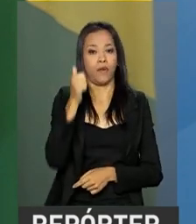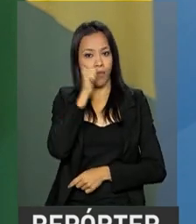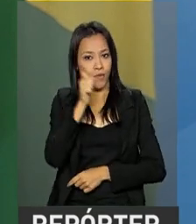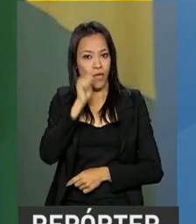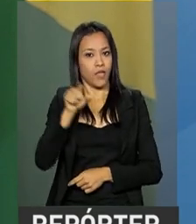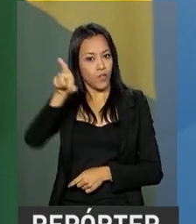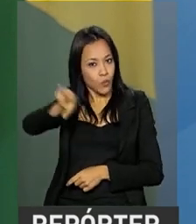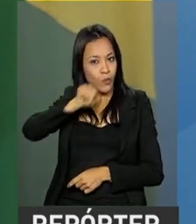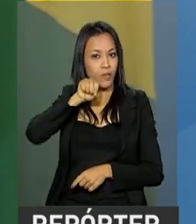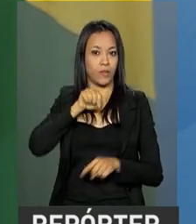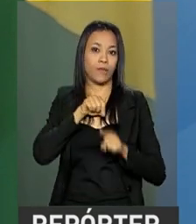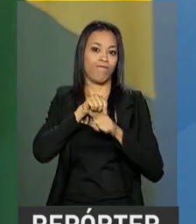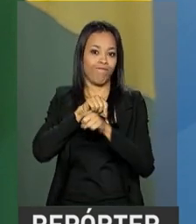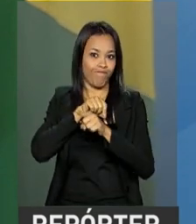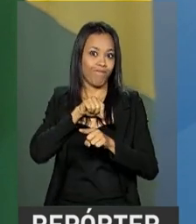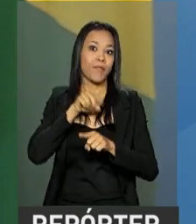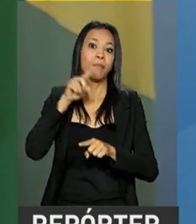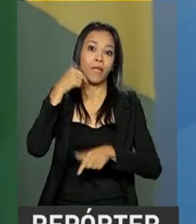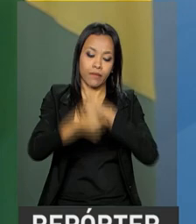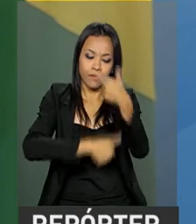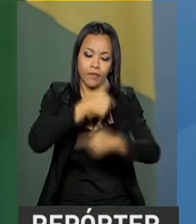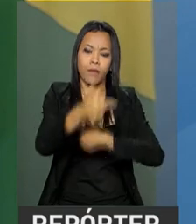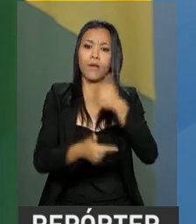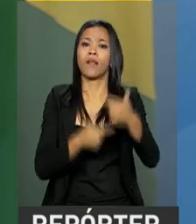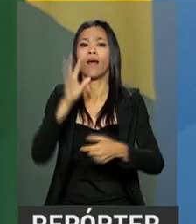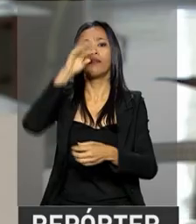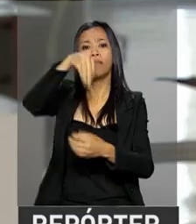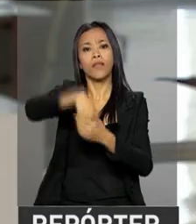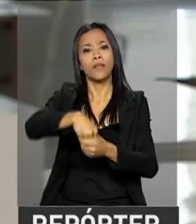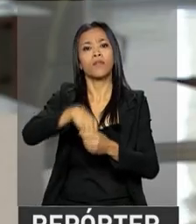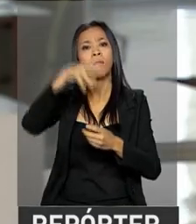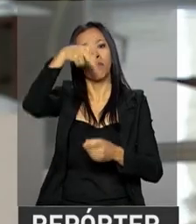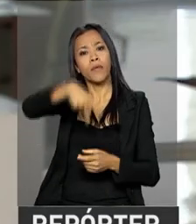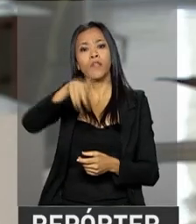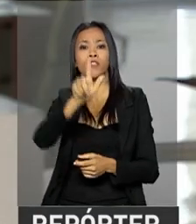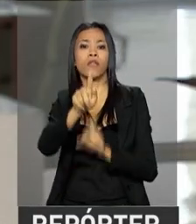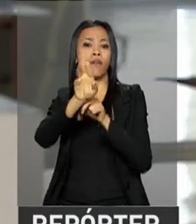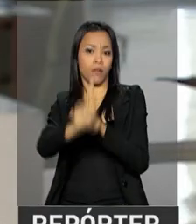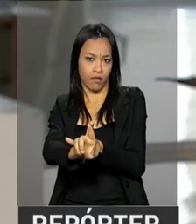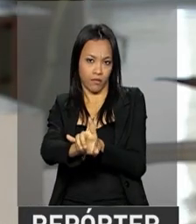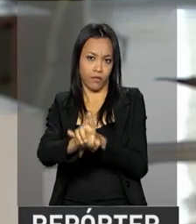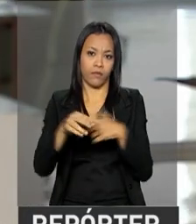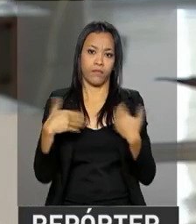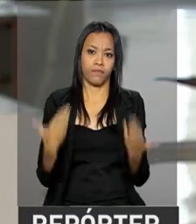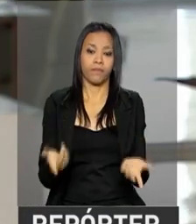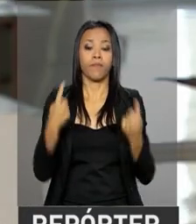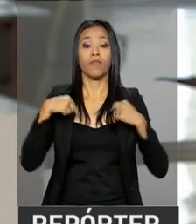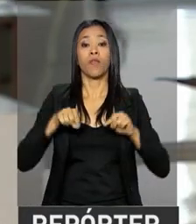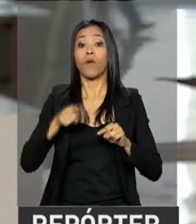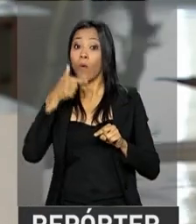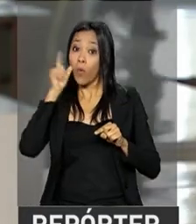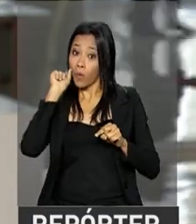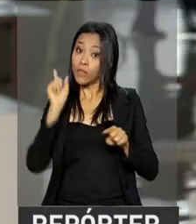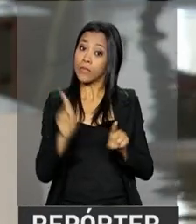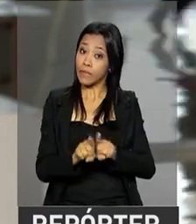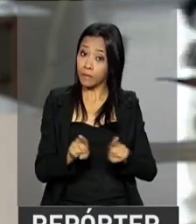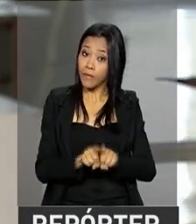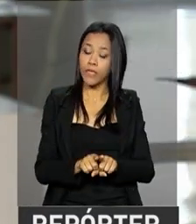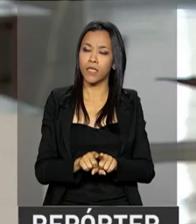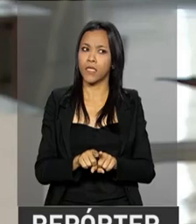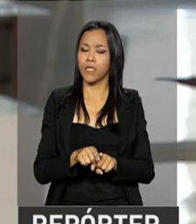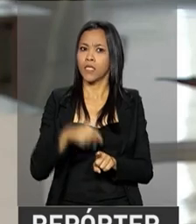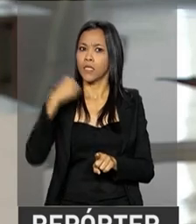ser nomeada para a Procuradoria-Geral da República. E também ontem, depois de uma sessão de mais